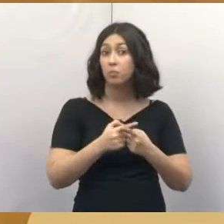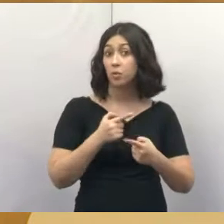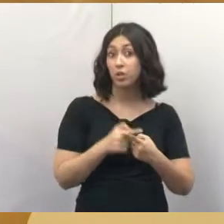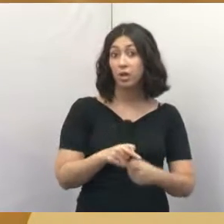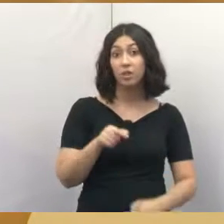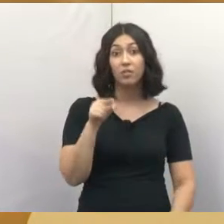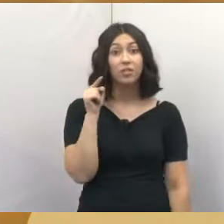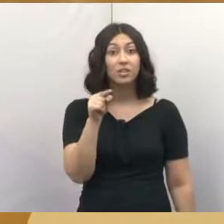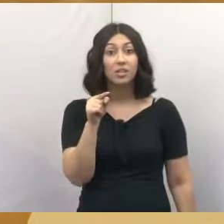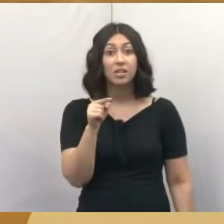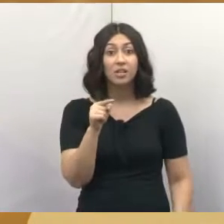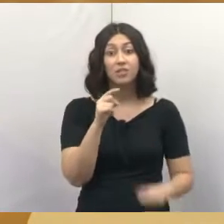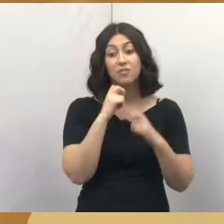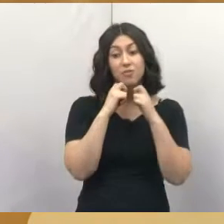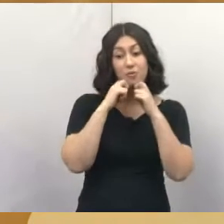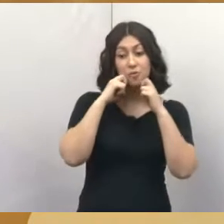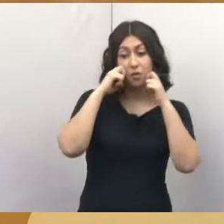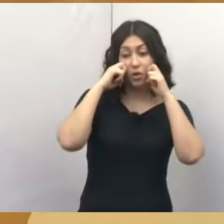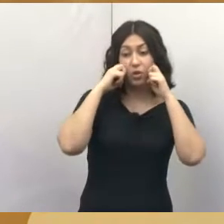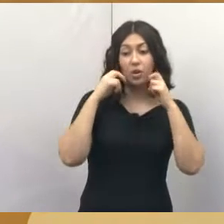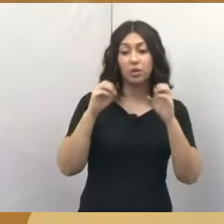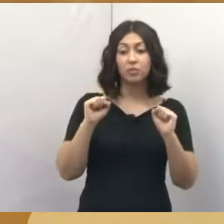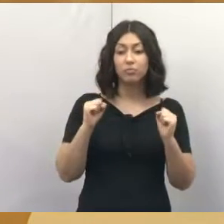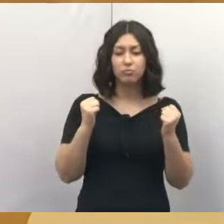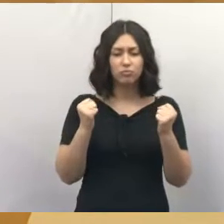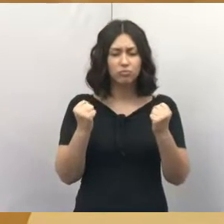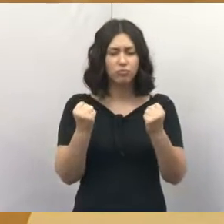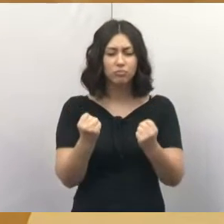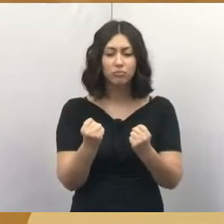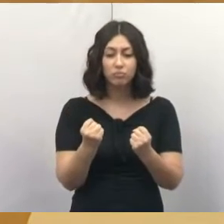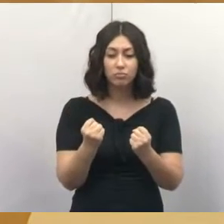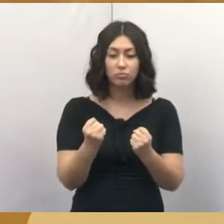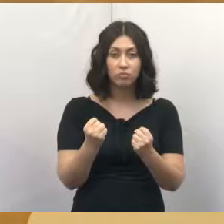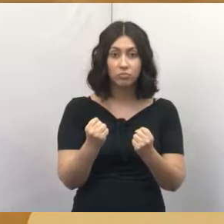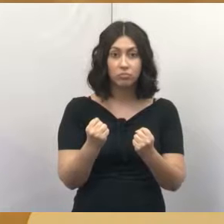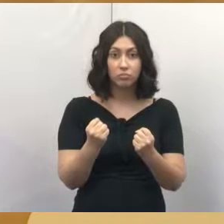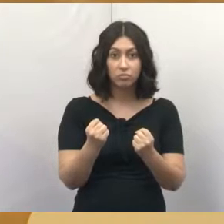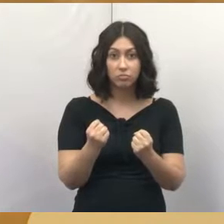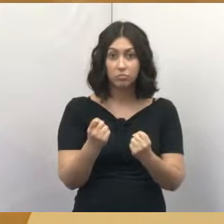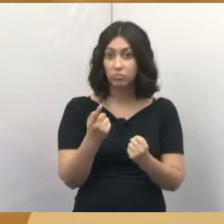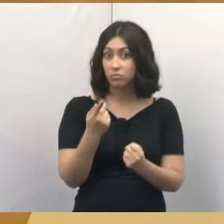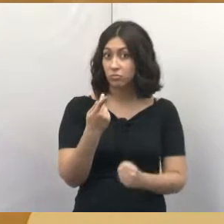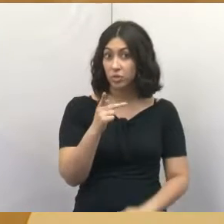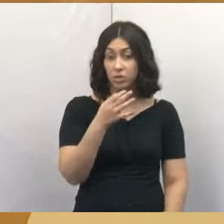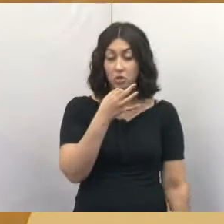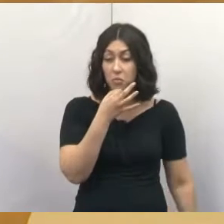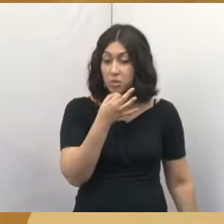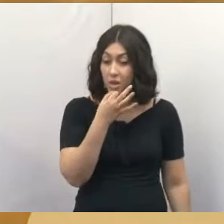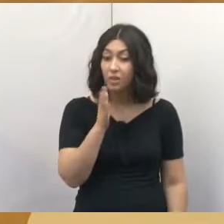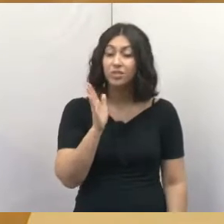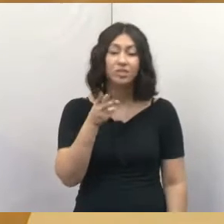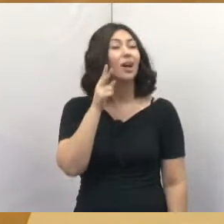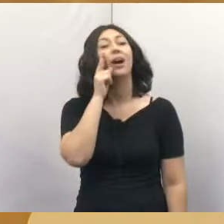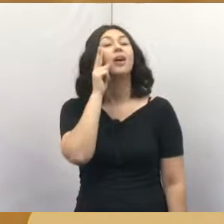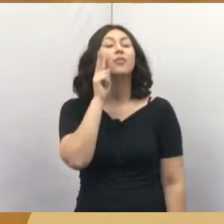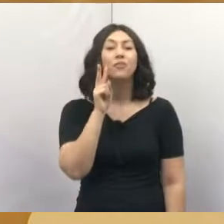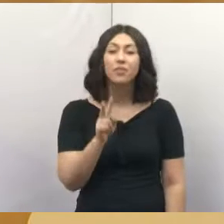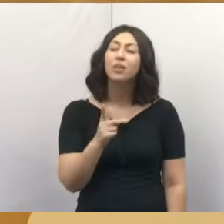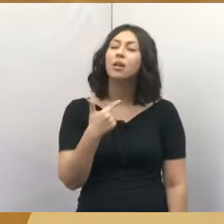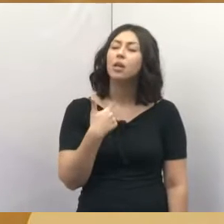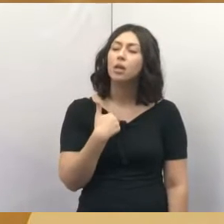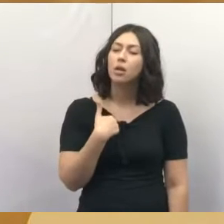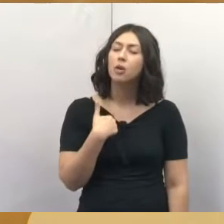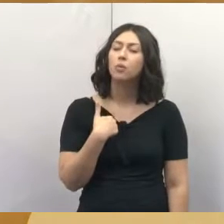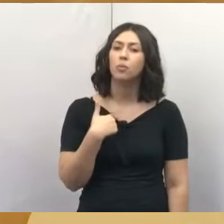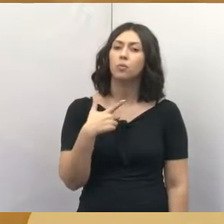você tem vergonha de defender aquilo que você está votando. Eu já vi várias pessoas e eu